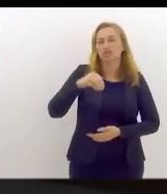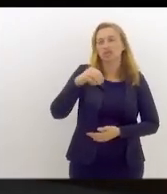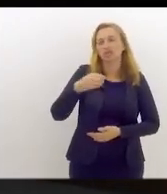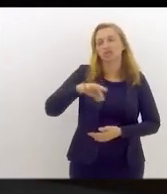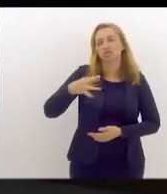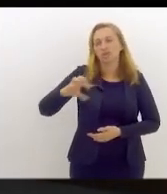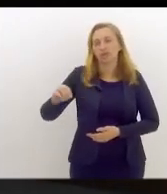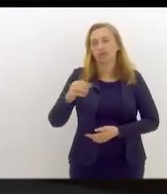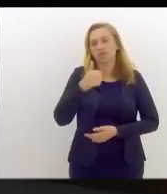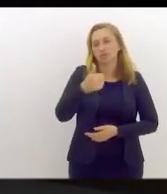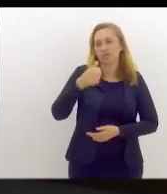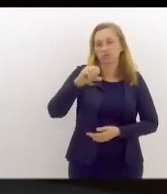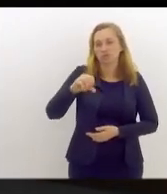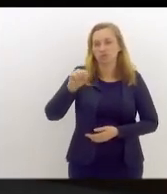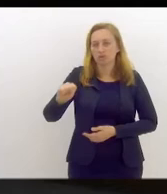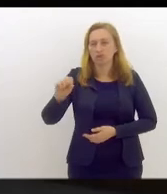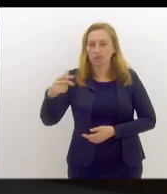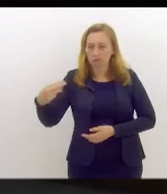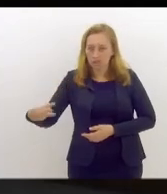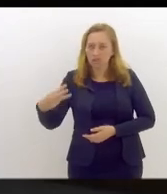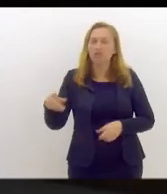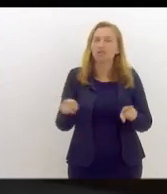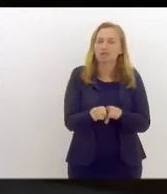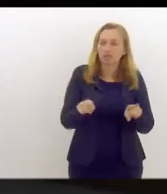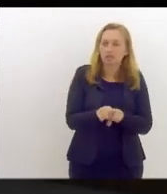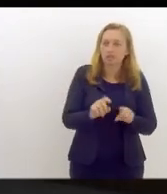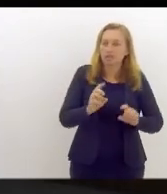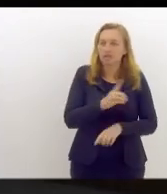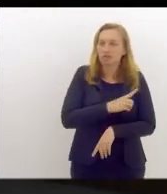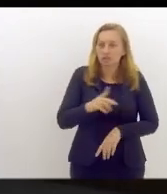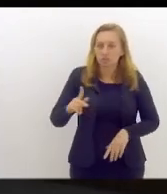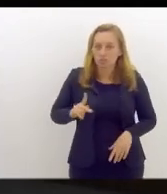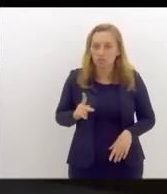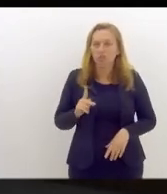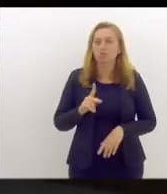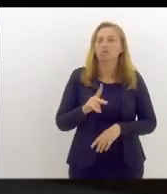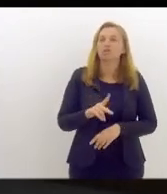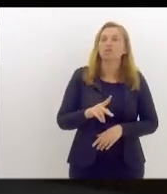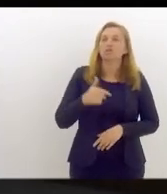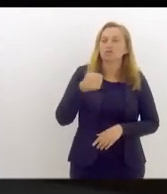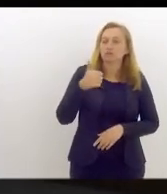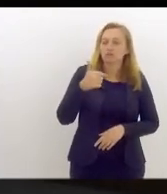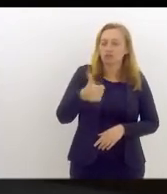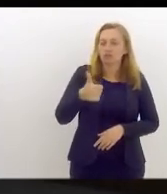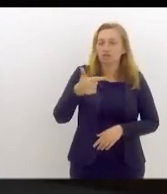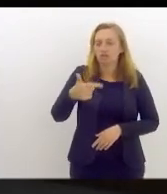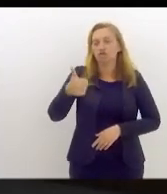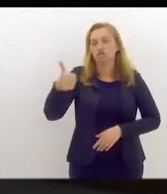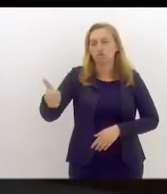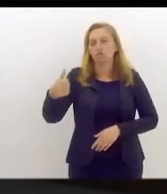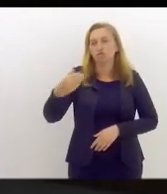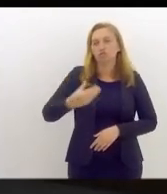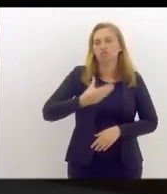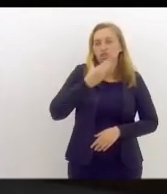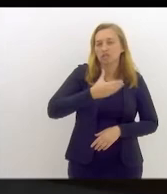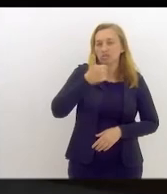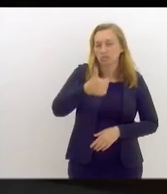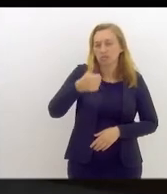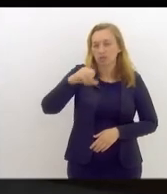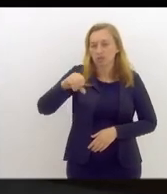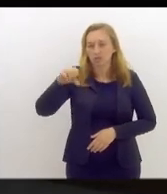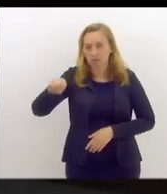1983 atuou também no cargo de Defensor Público nomeado em 21 de dezembro de 1989